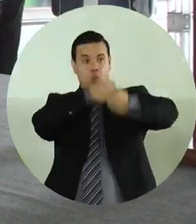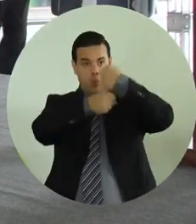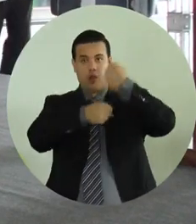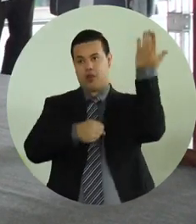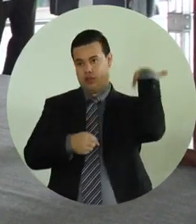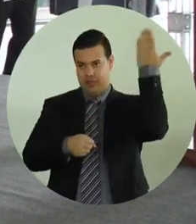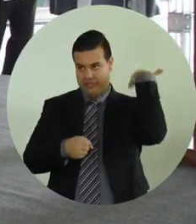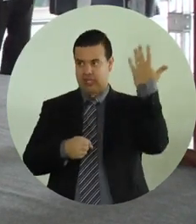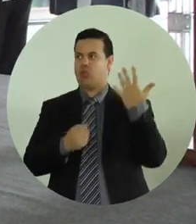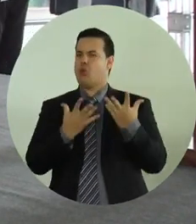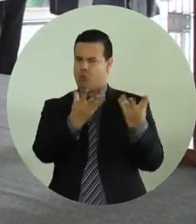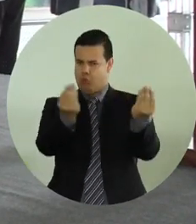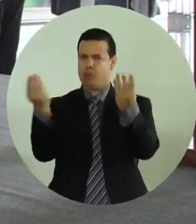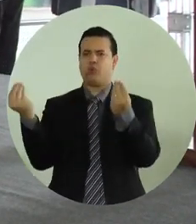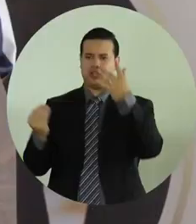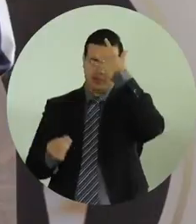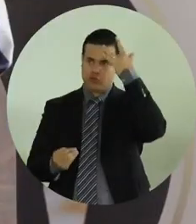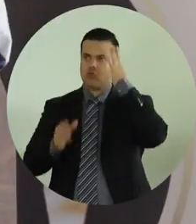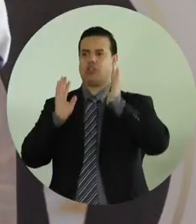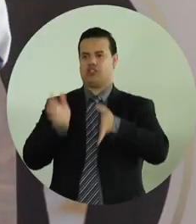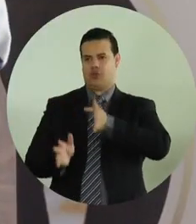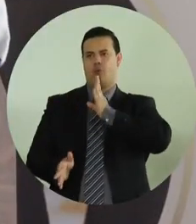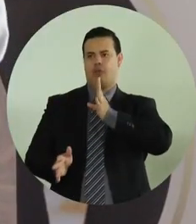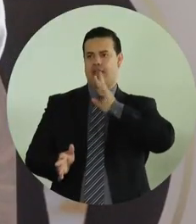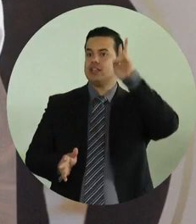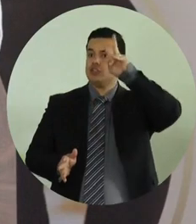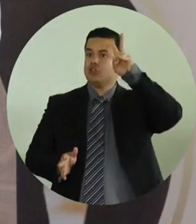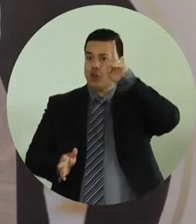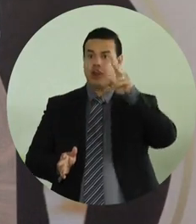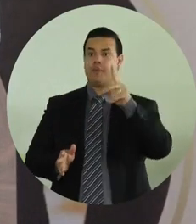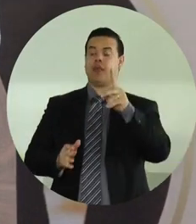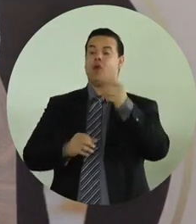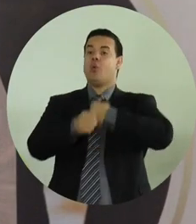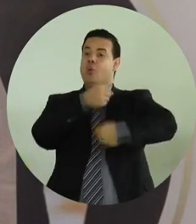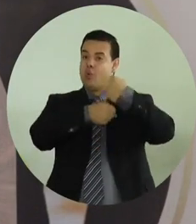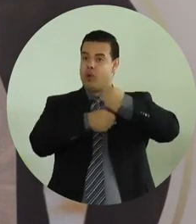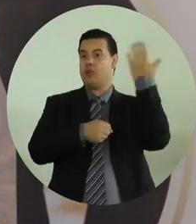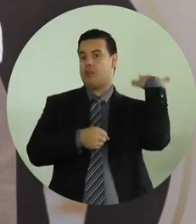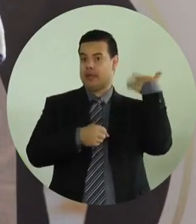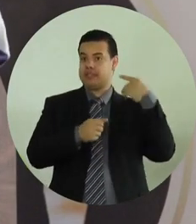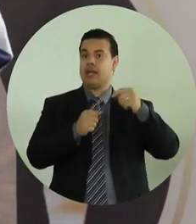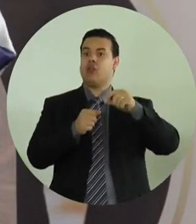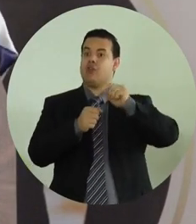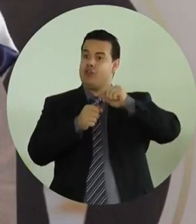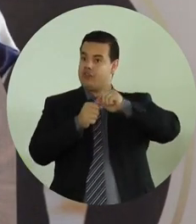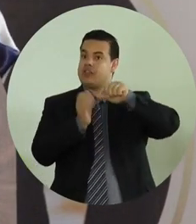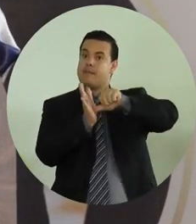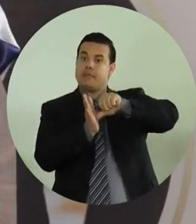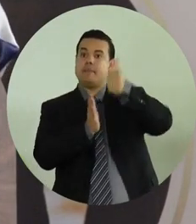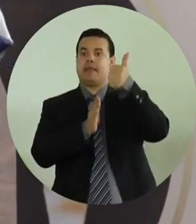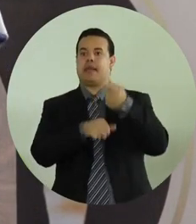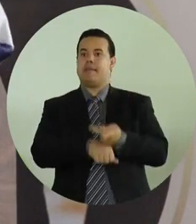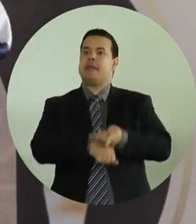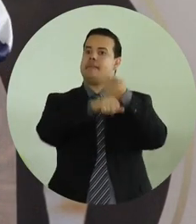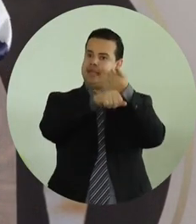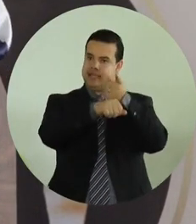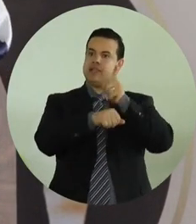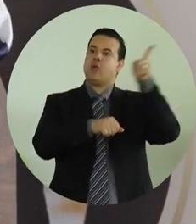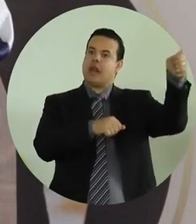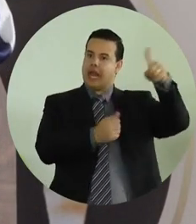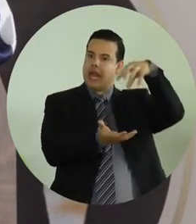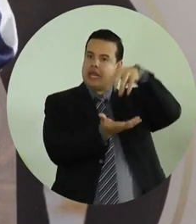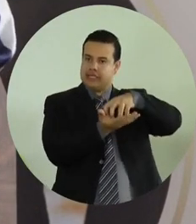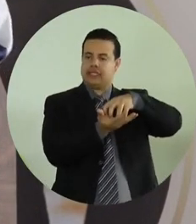senhores já sabem dessa história, nós fizemos a primeira premiação das melhores práticas na sede da